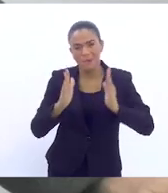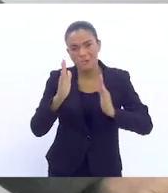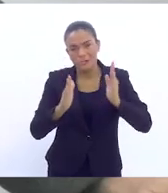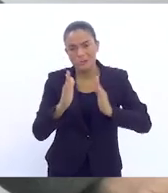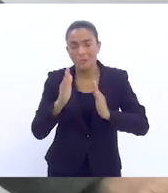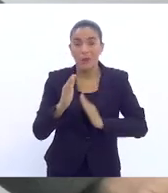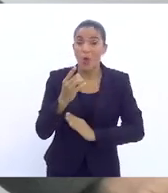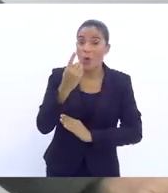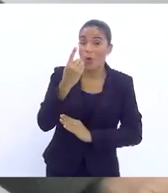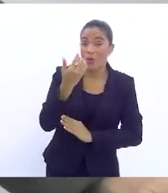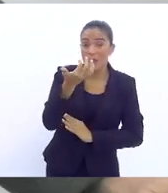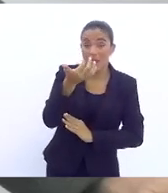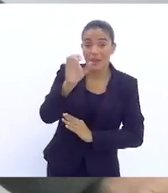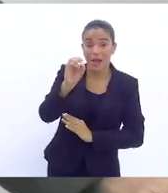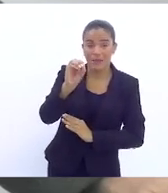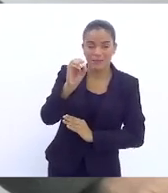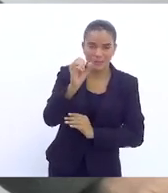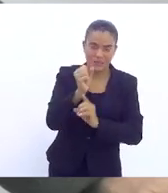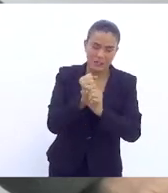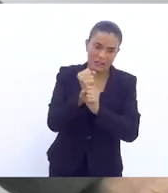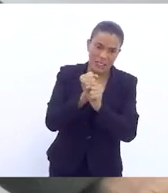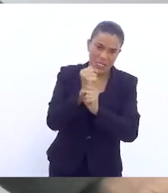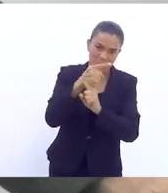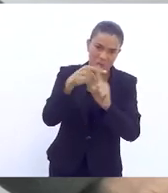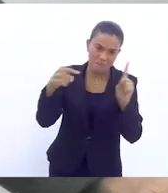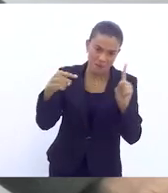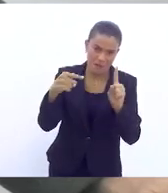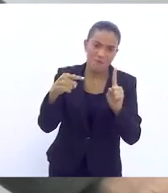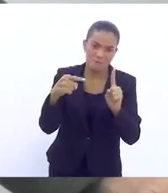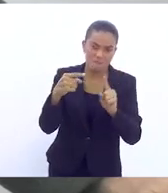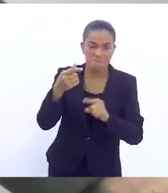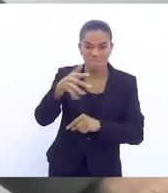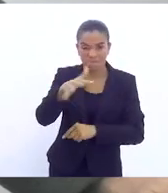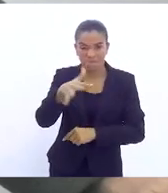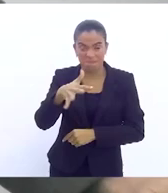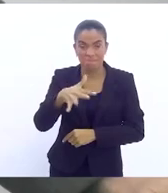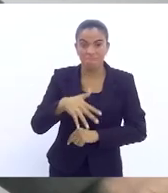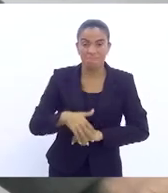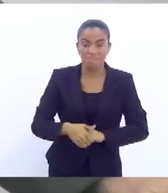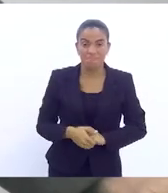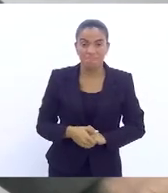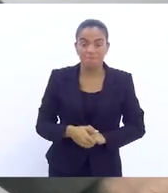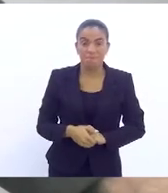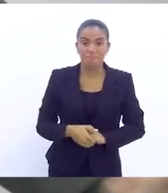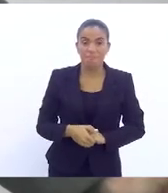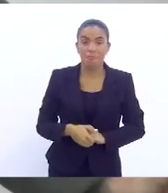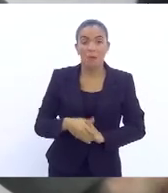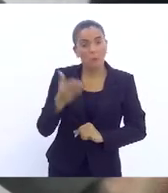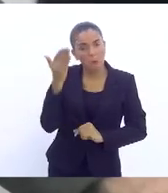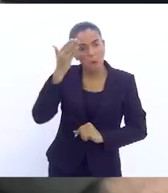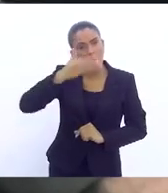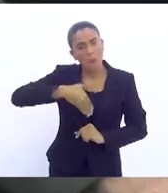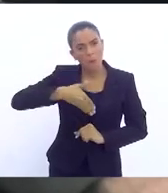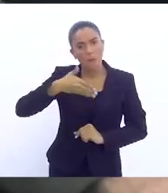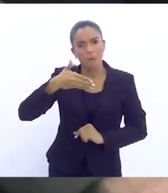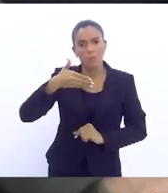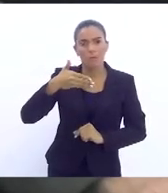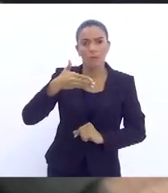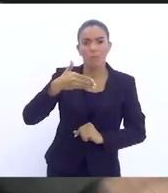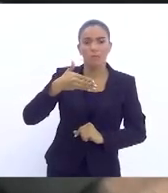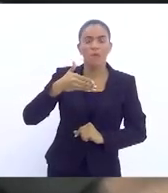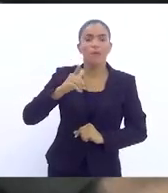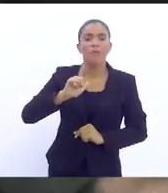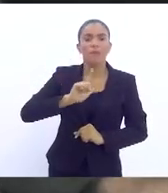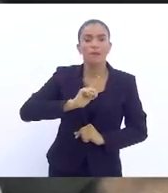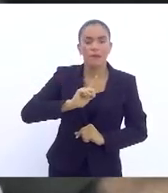é uma década e meia no mínimo de constata que